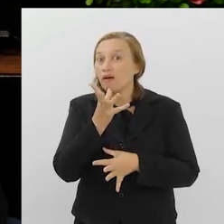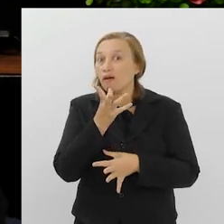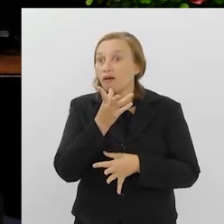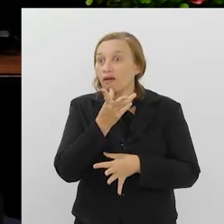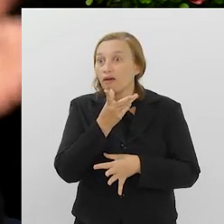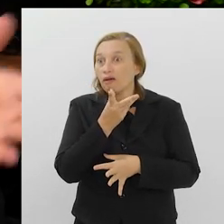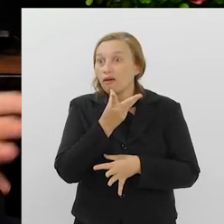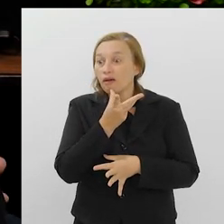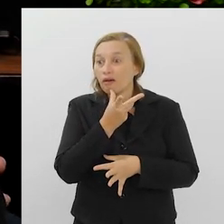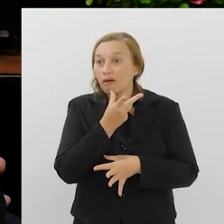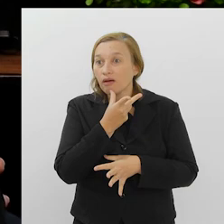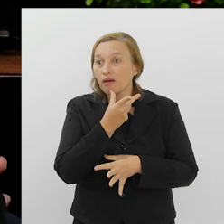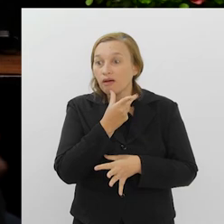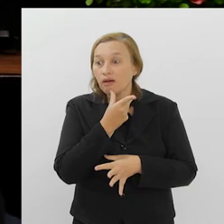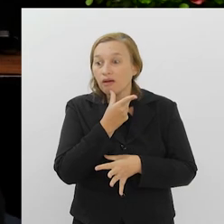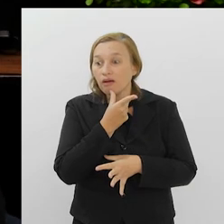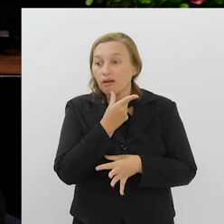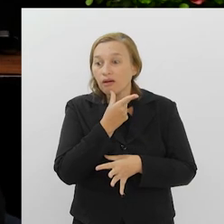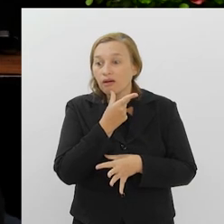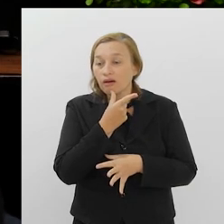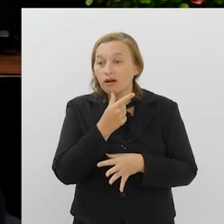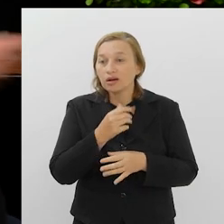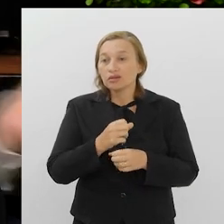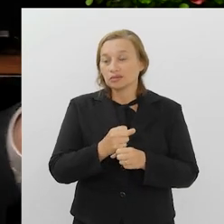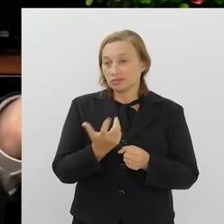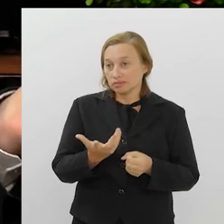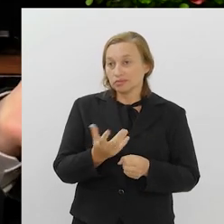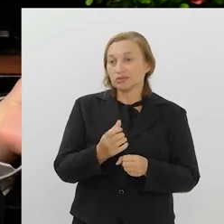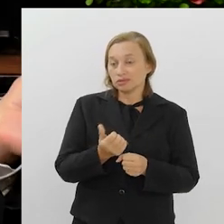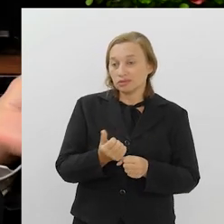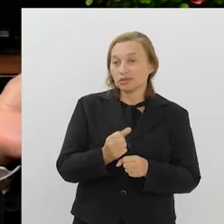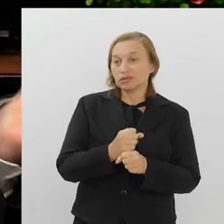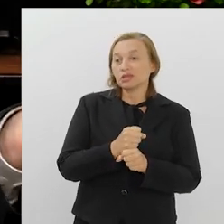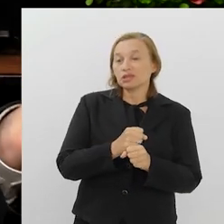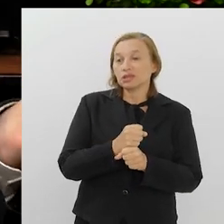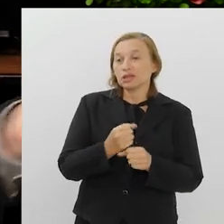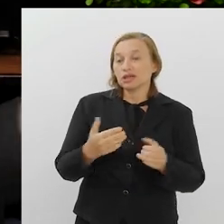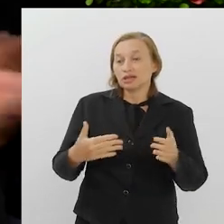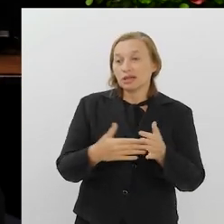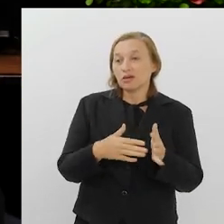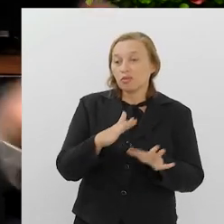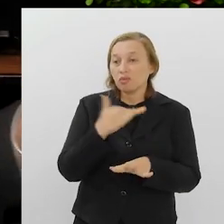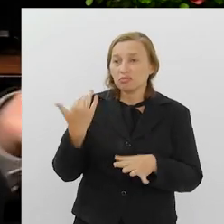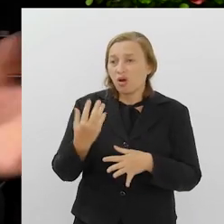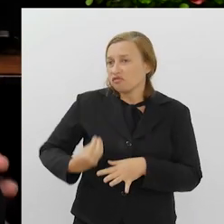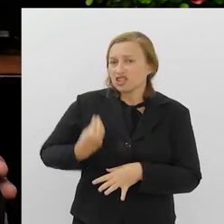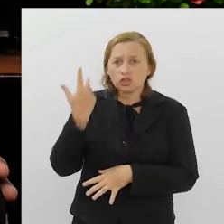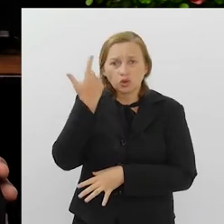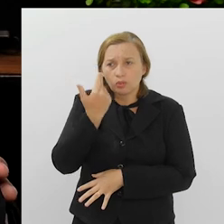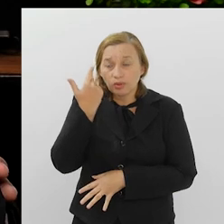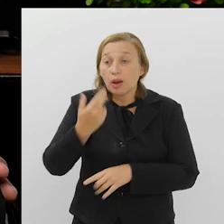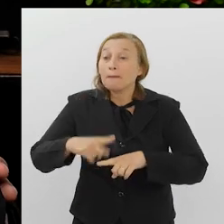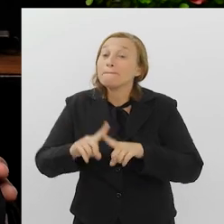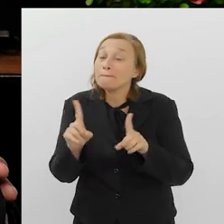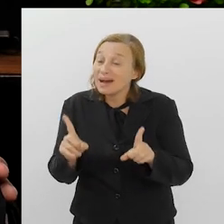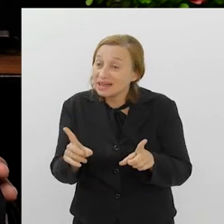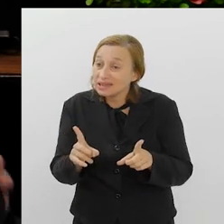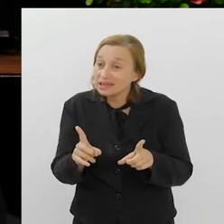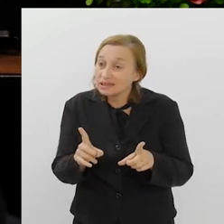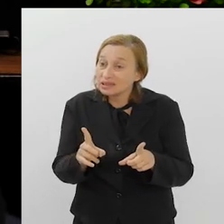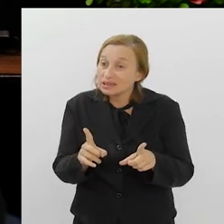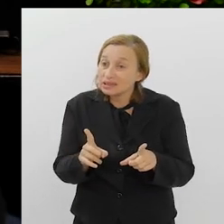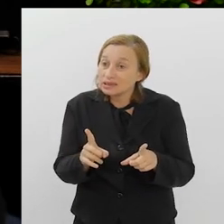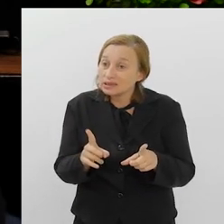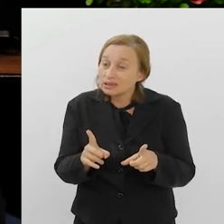às vezes até eh eh a morte os casais juntos Existem os divórcios também como eh numa vida normal